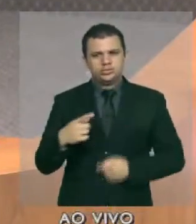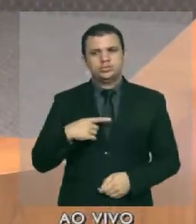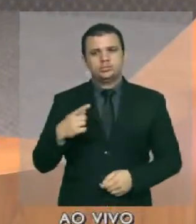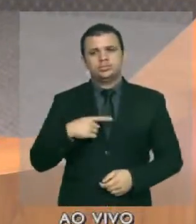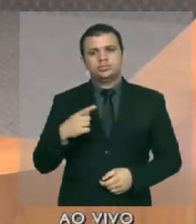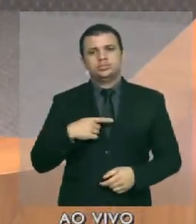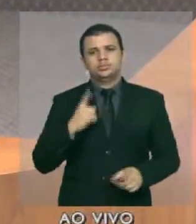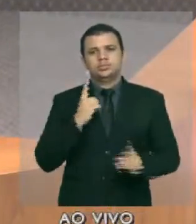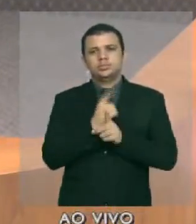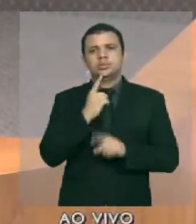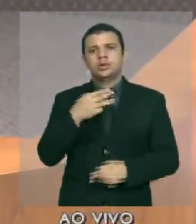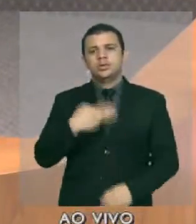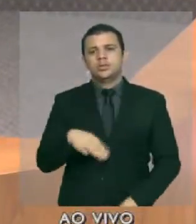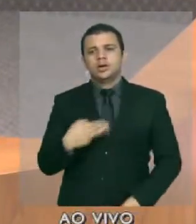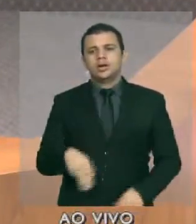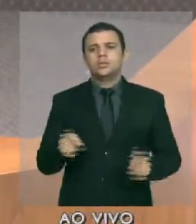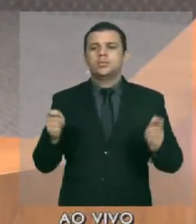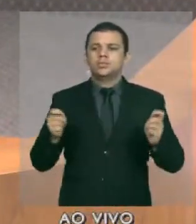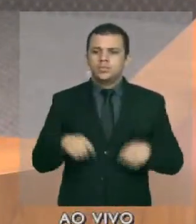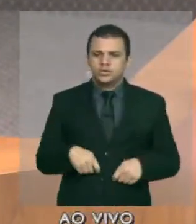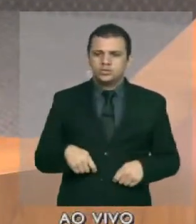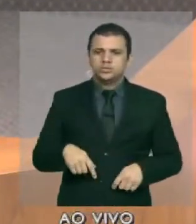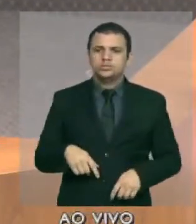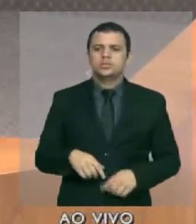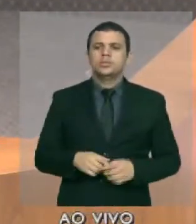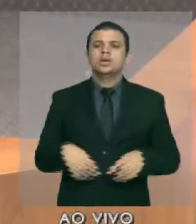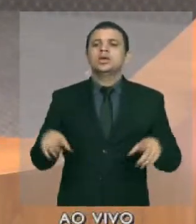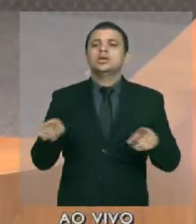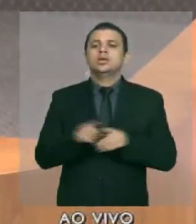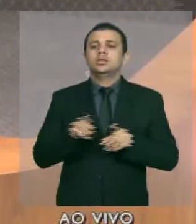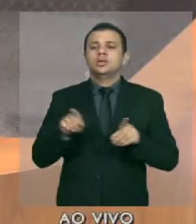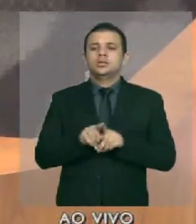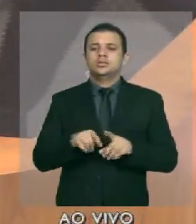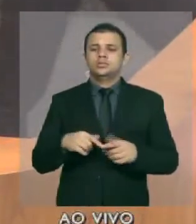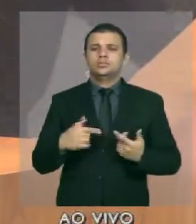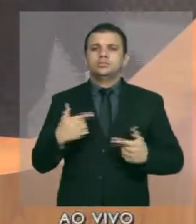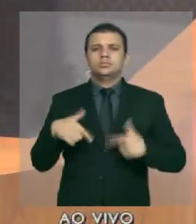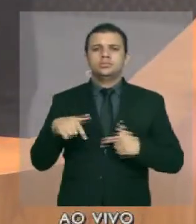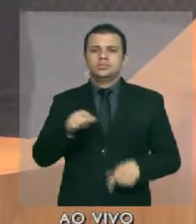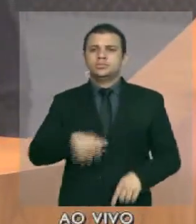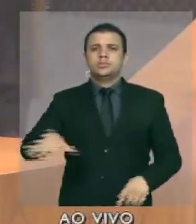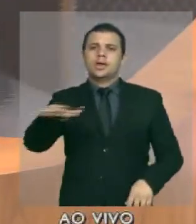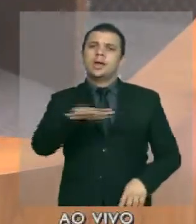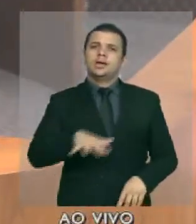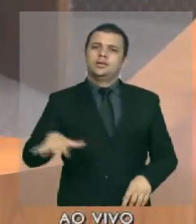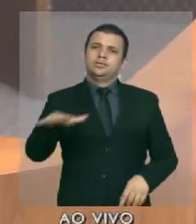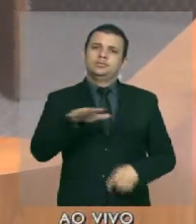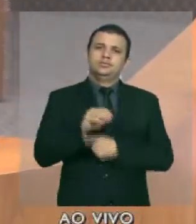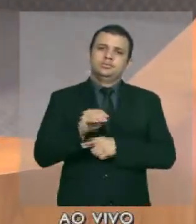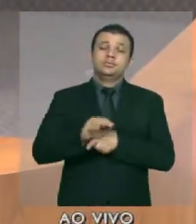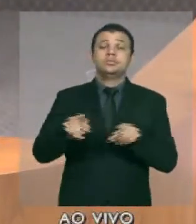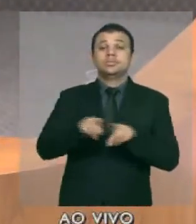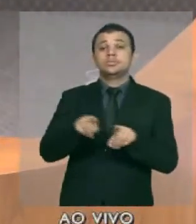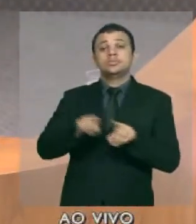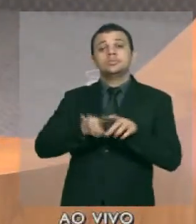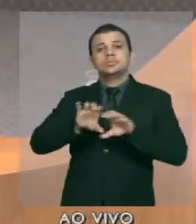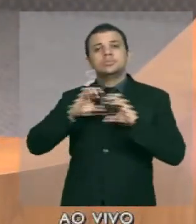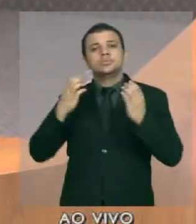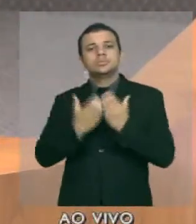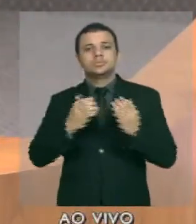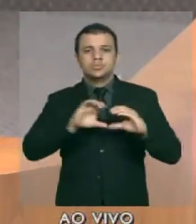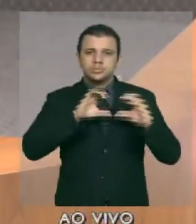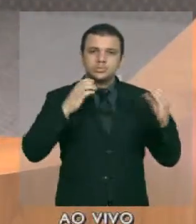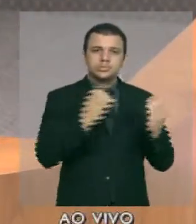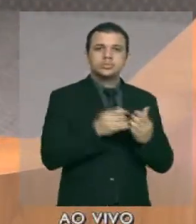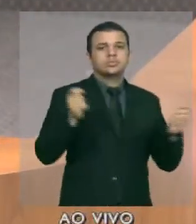Obrigado que é o Maranhão é propício como na atividade diárias para cultivo como também das comunidades que podem ser contempladas e